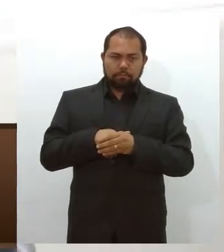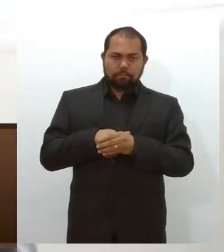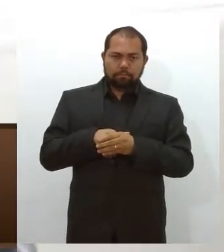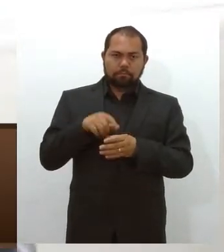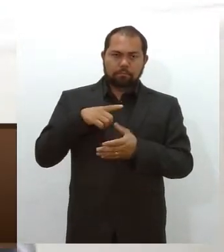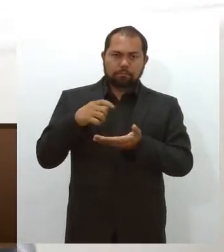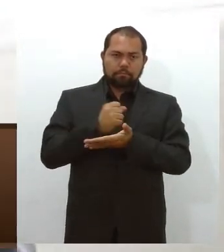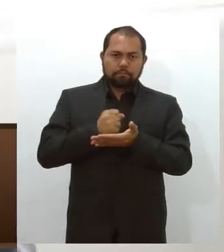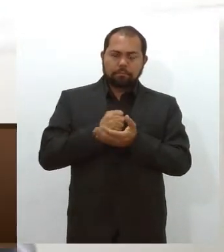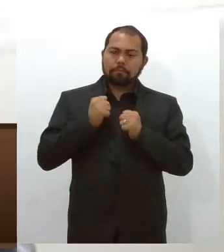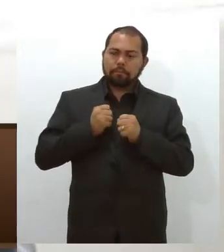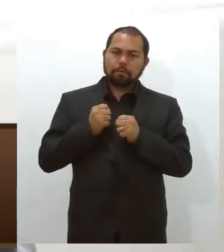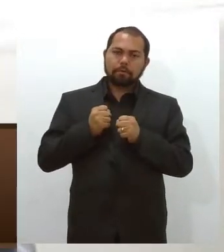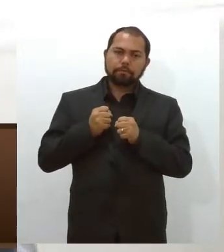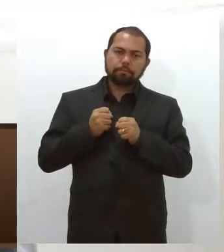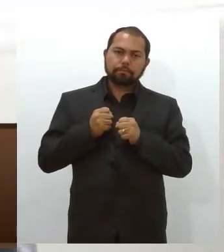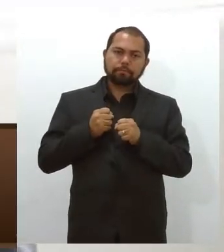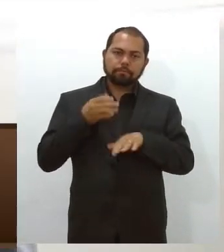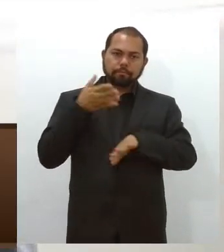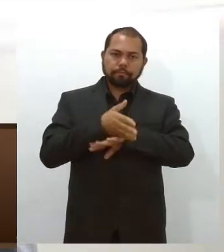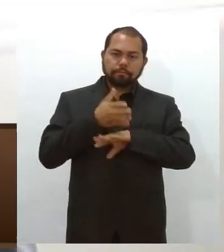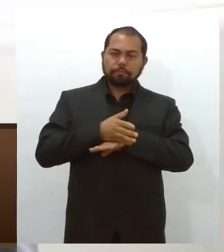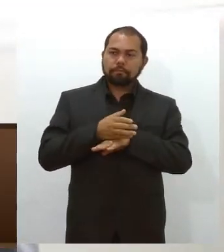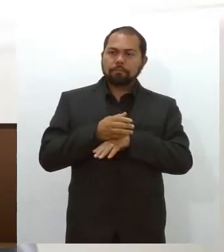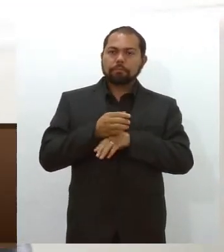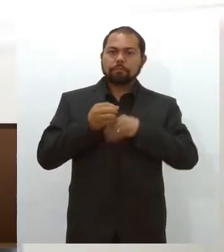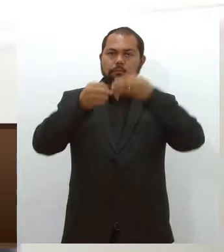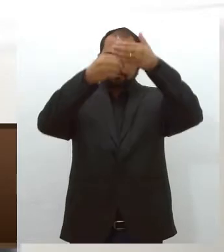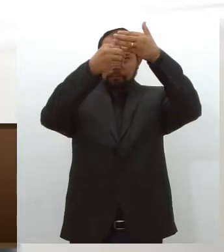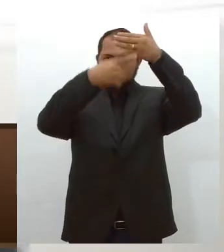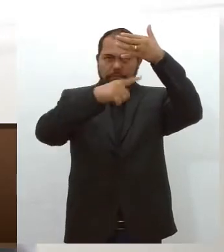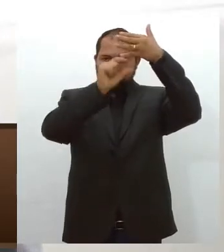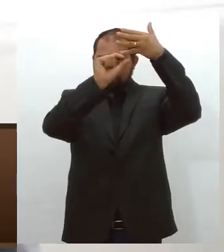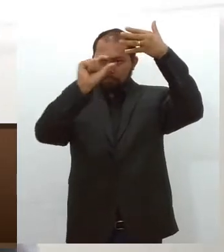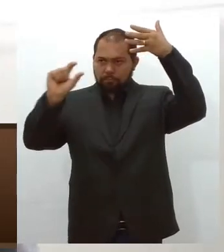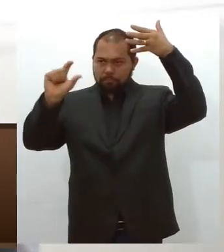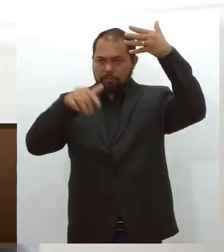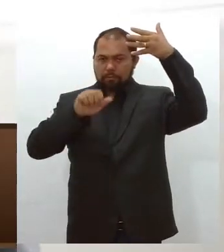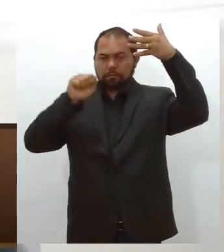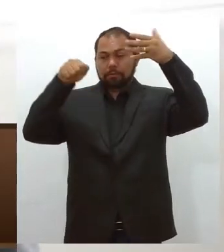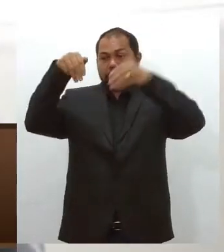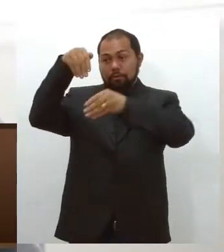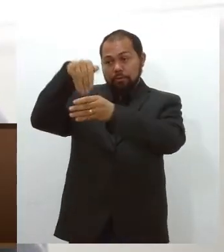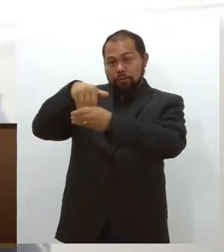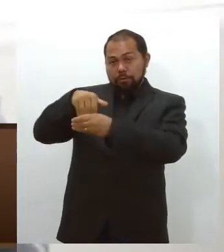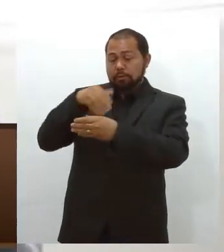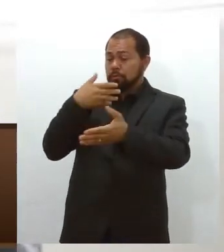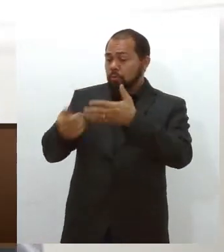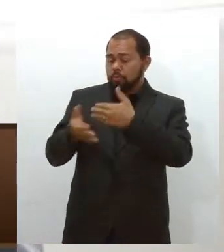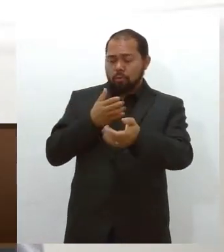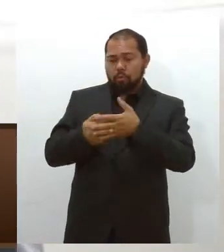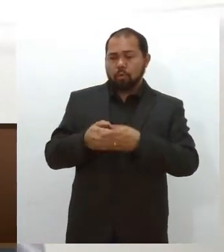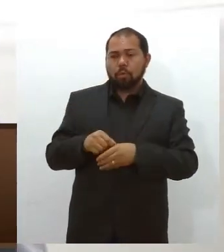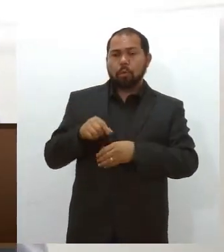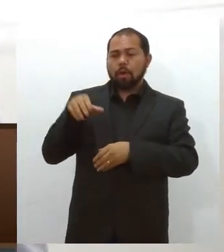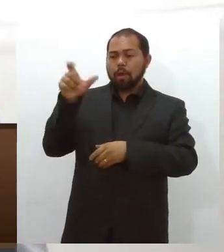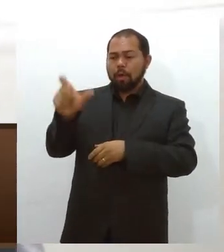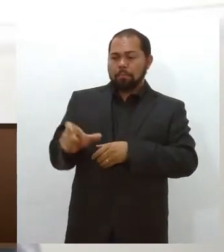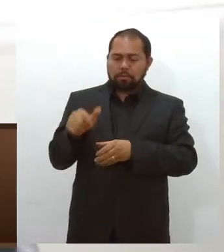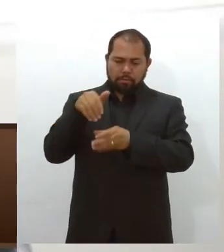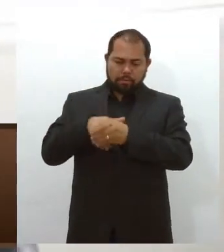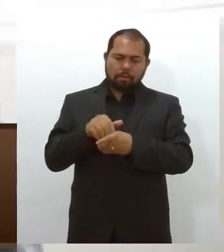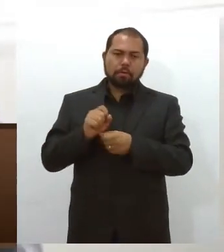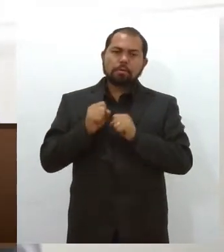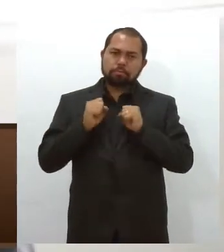na aba Eleições por qualquer eleitor e ali é possível transmitir informações à